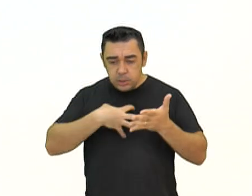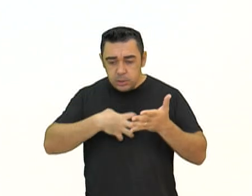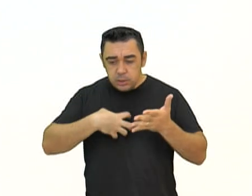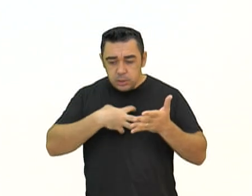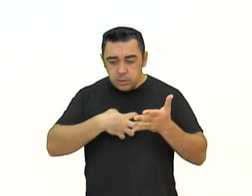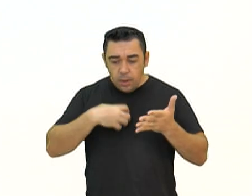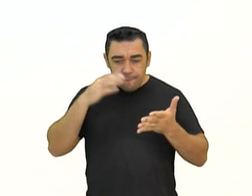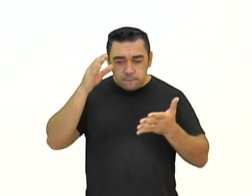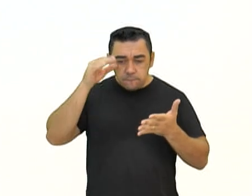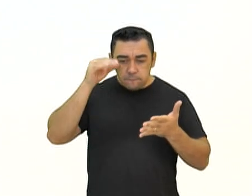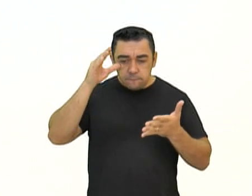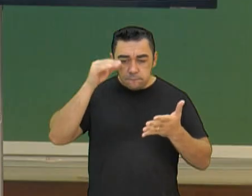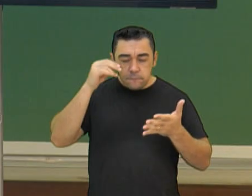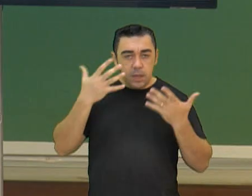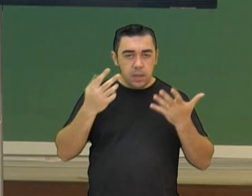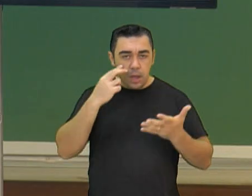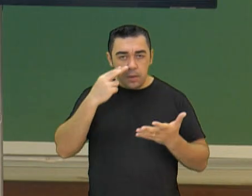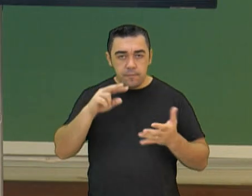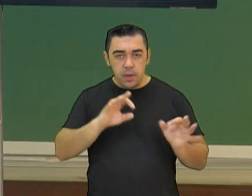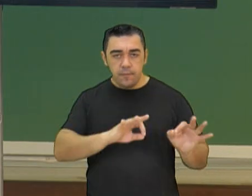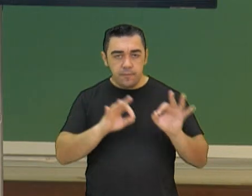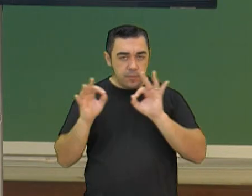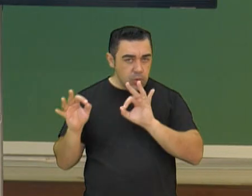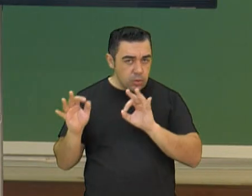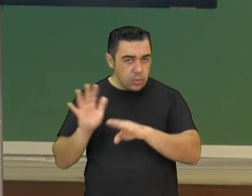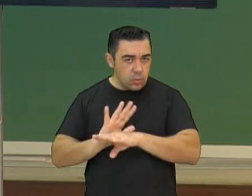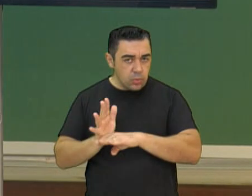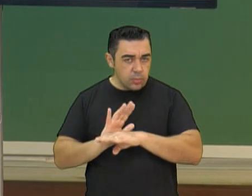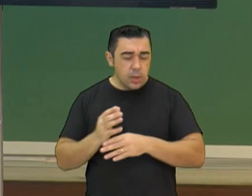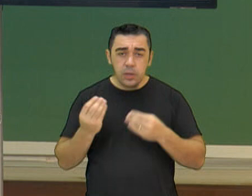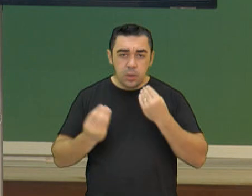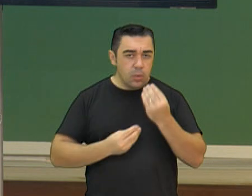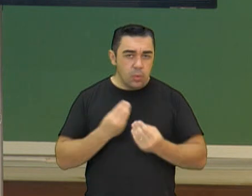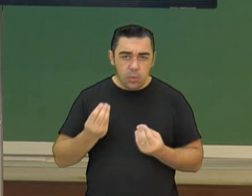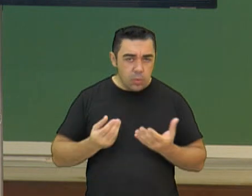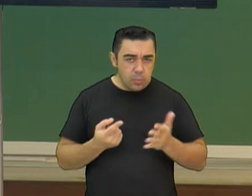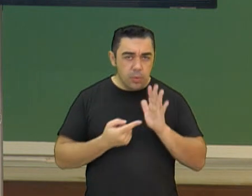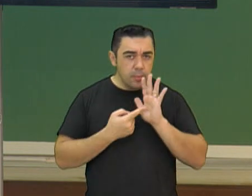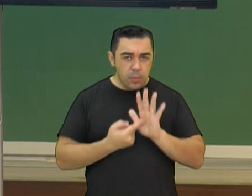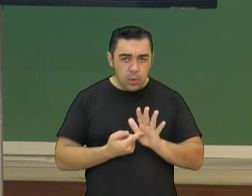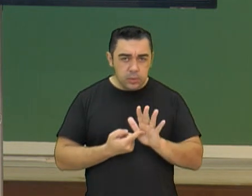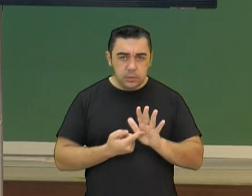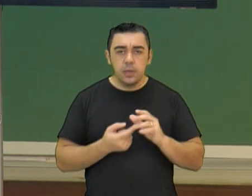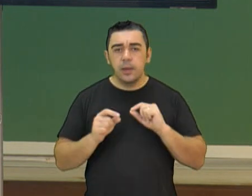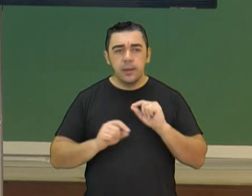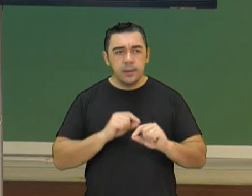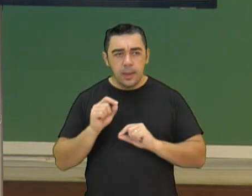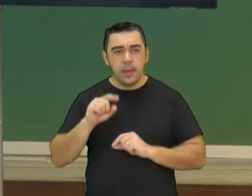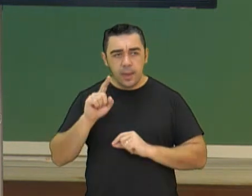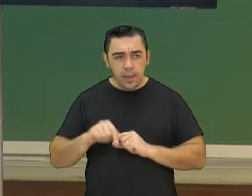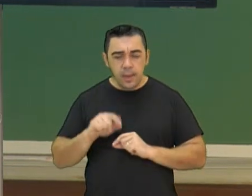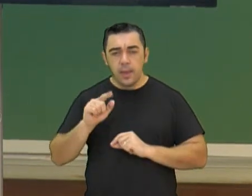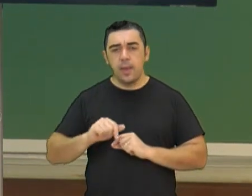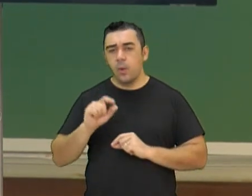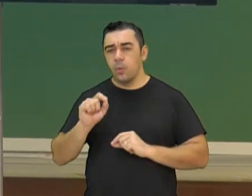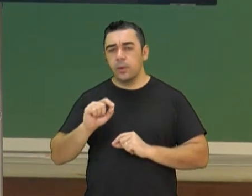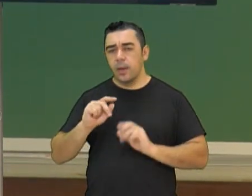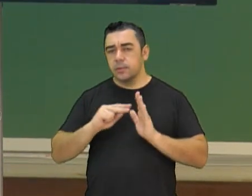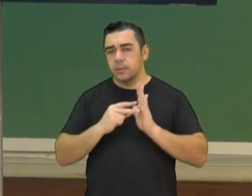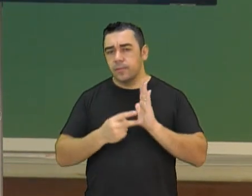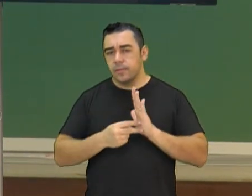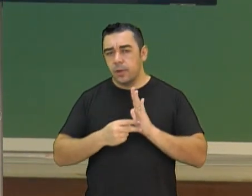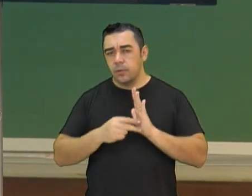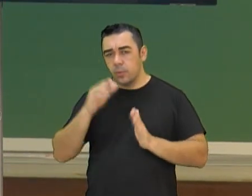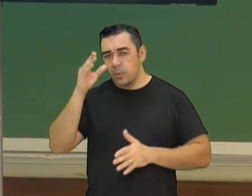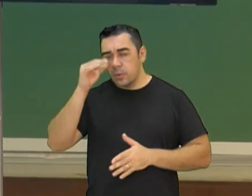despertar sua curiosidade. Né? Então, de que forma que ocorre essa redefinição, esse ressignificar do olhar